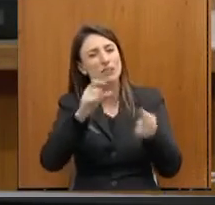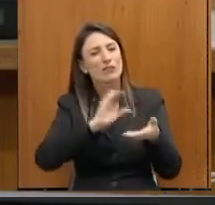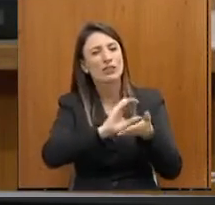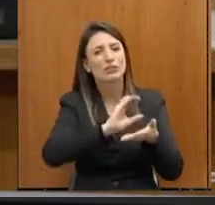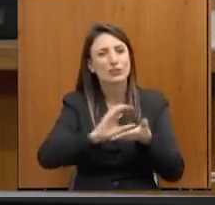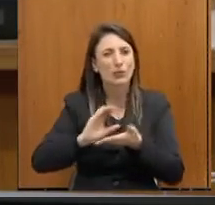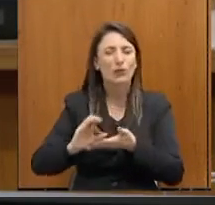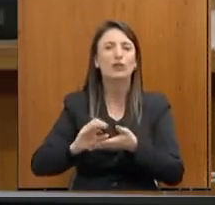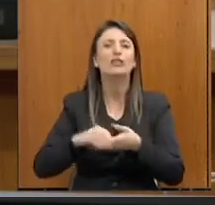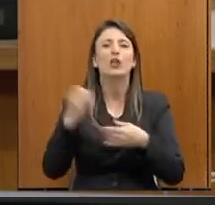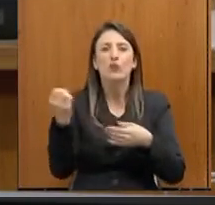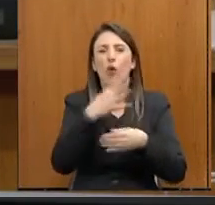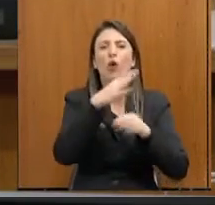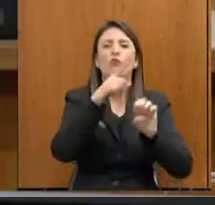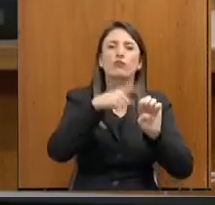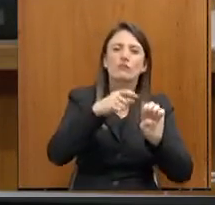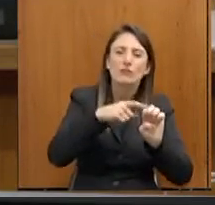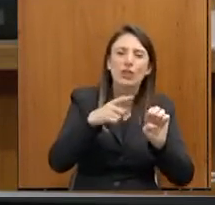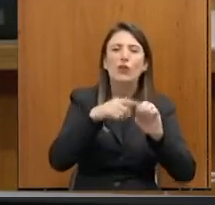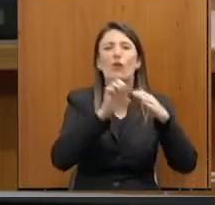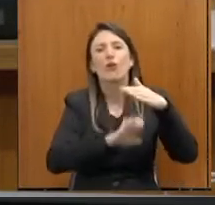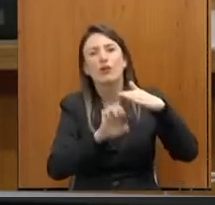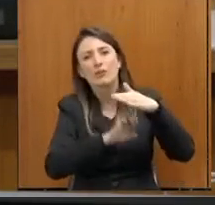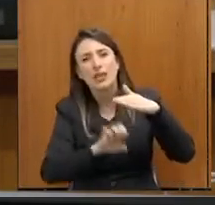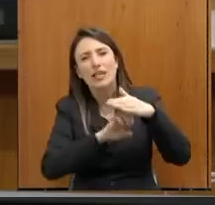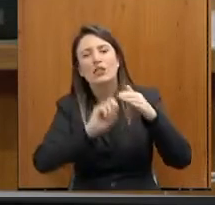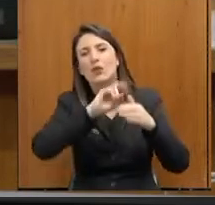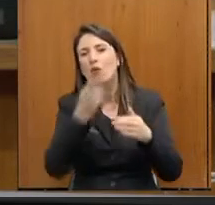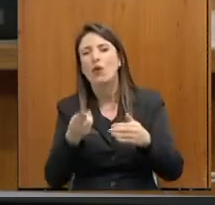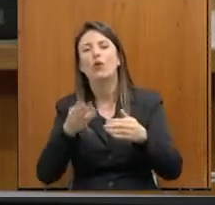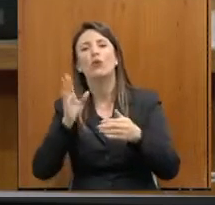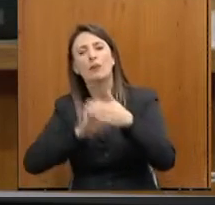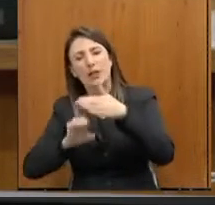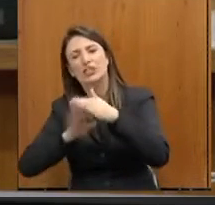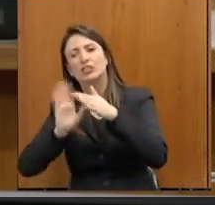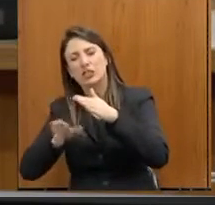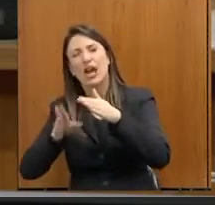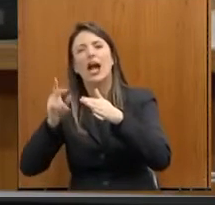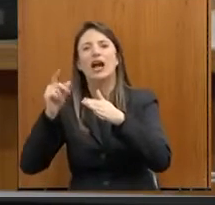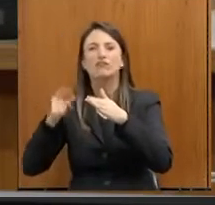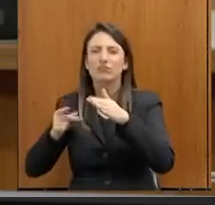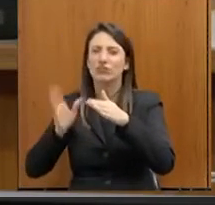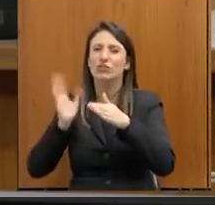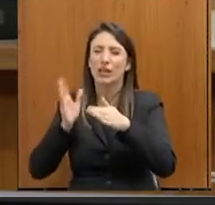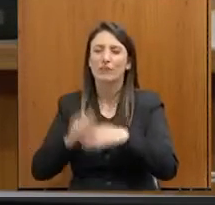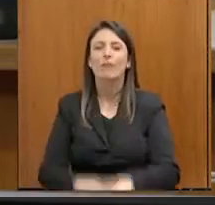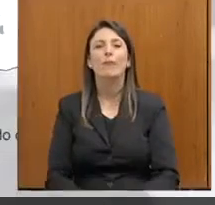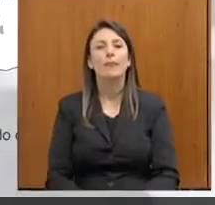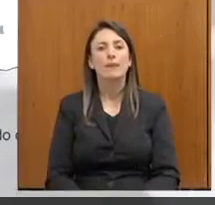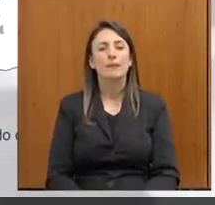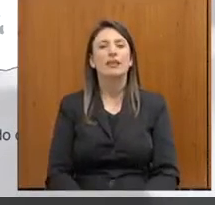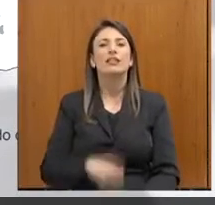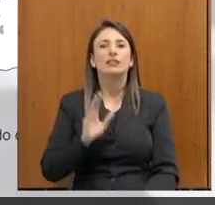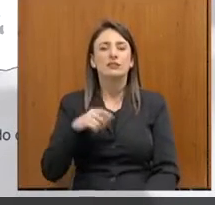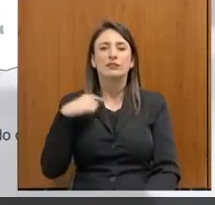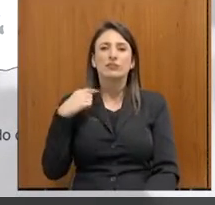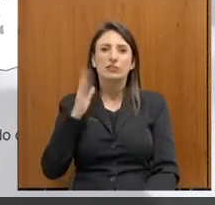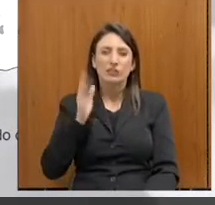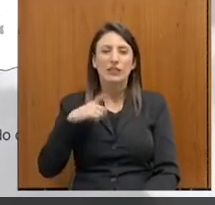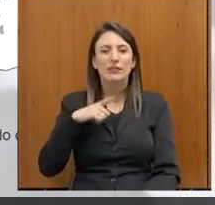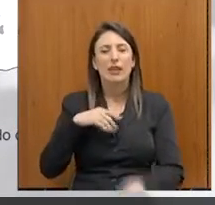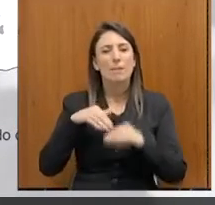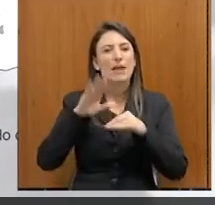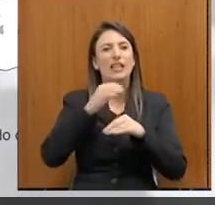ou seja aqueles que já investem já empreende no estado nós estamos caminhando aí para um total de imagens em 30 municípios